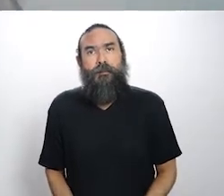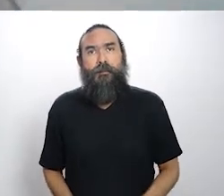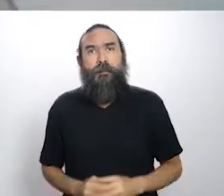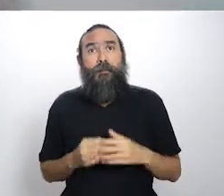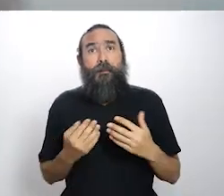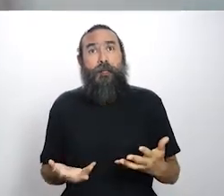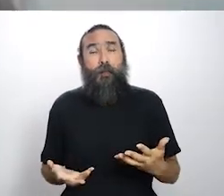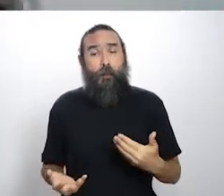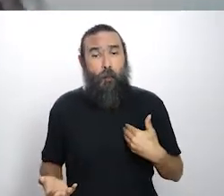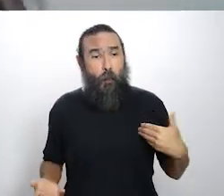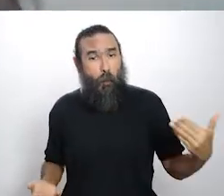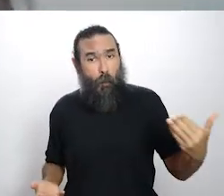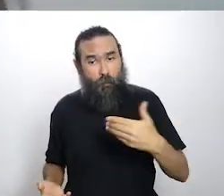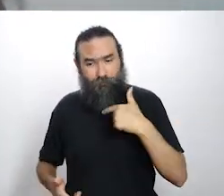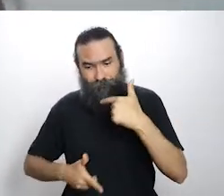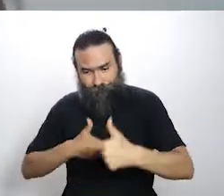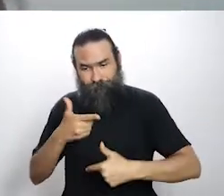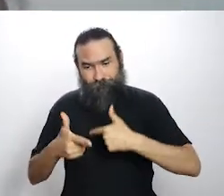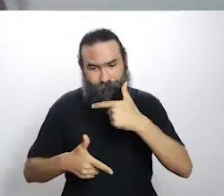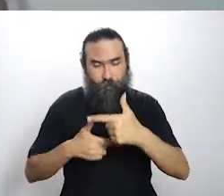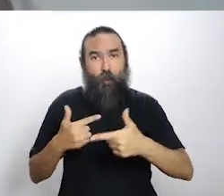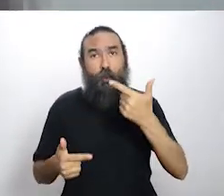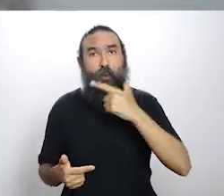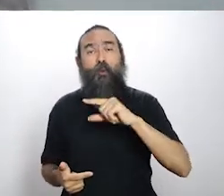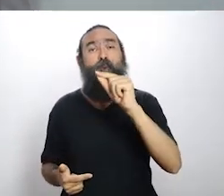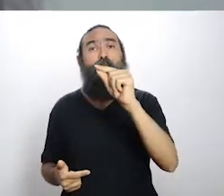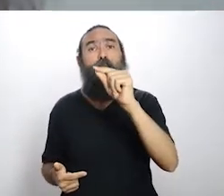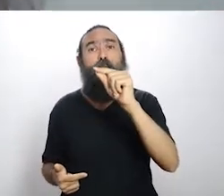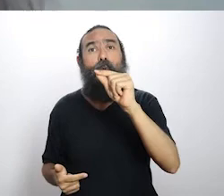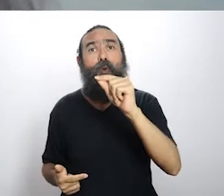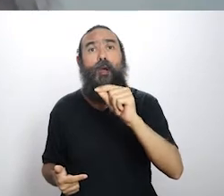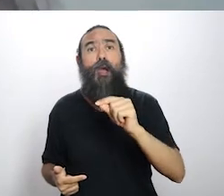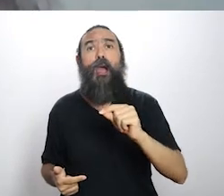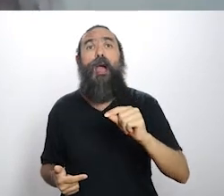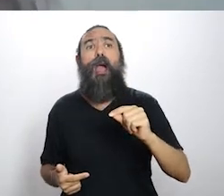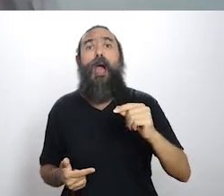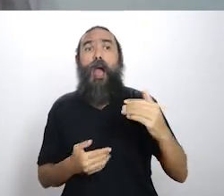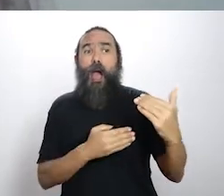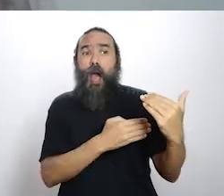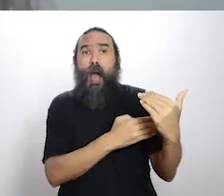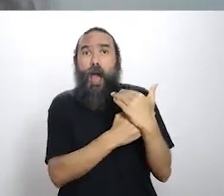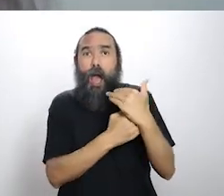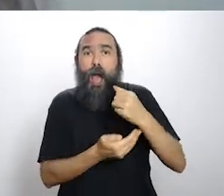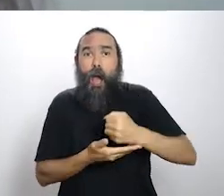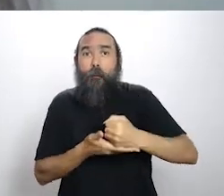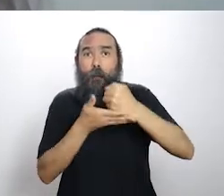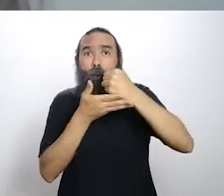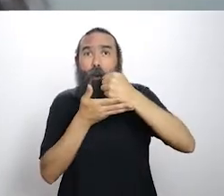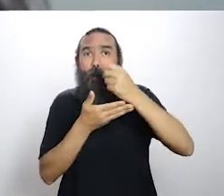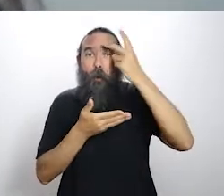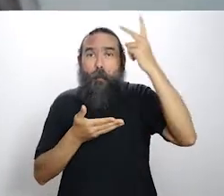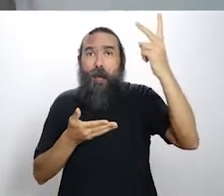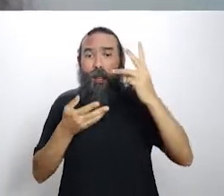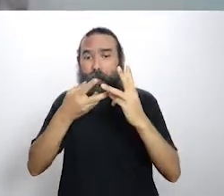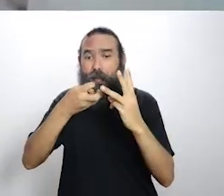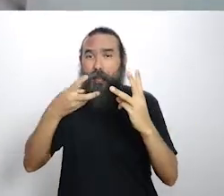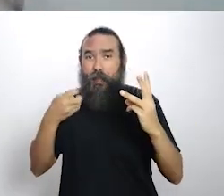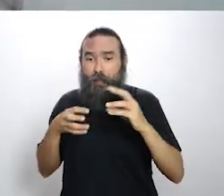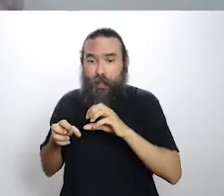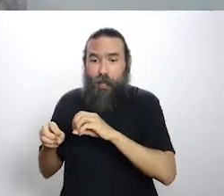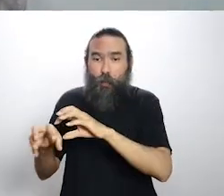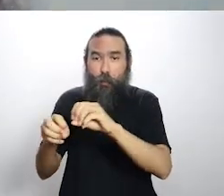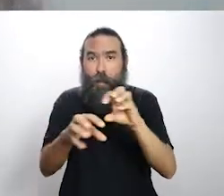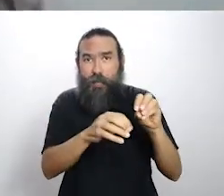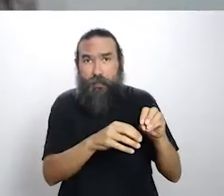Fora isso, as conquistas que nós tivemos foi a garantia de recursos diferenciados para a educação escolar indígena, tanto